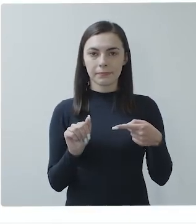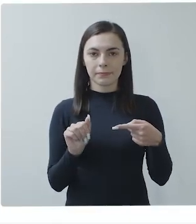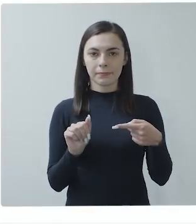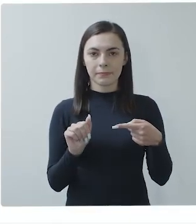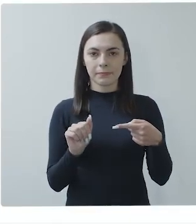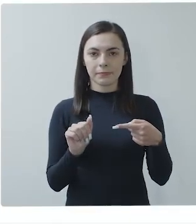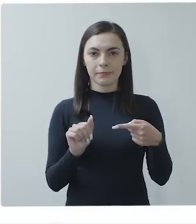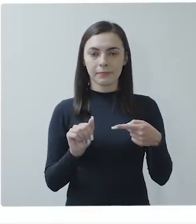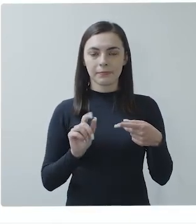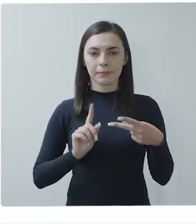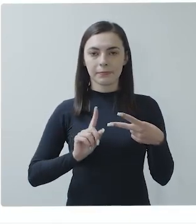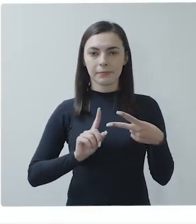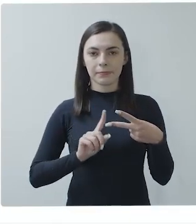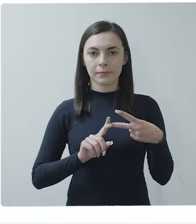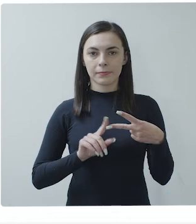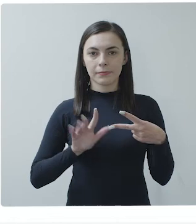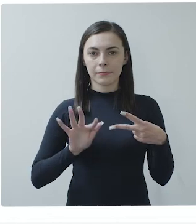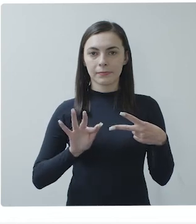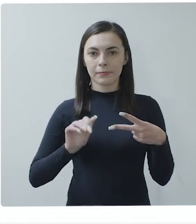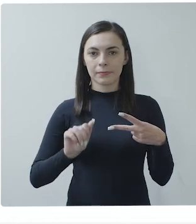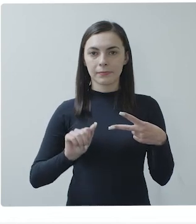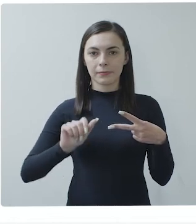Ma,